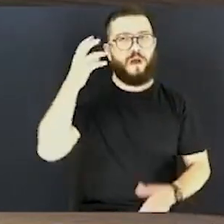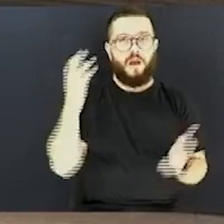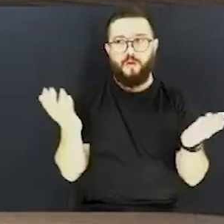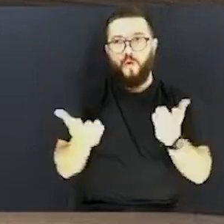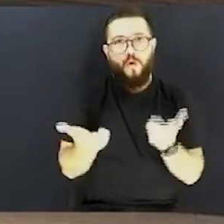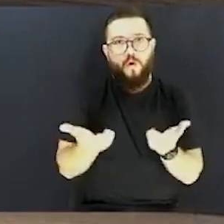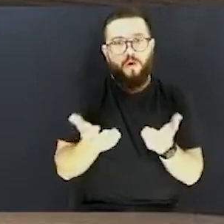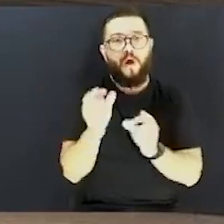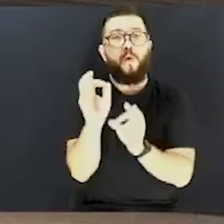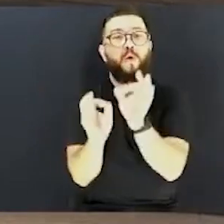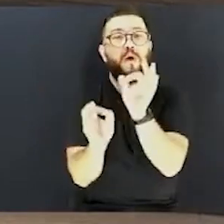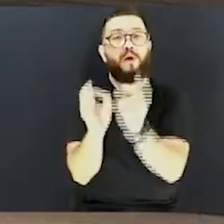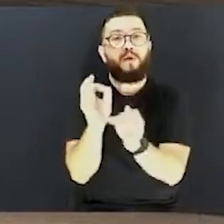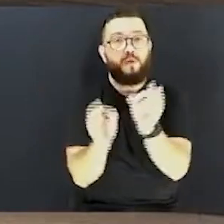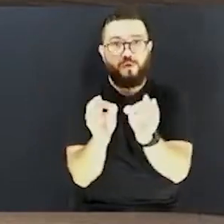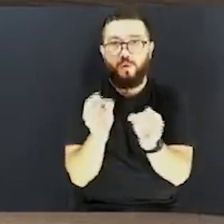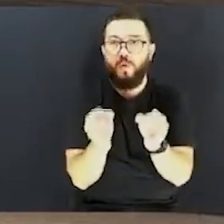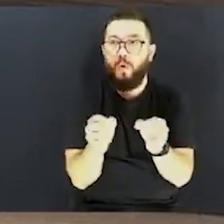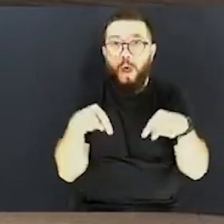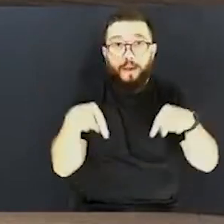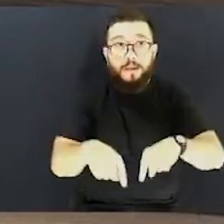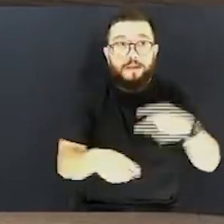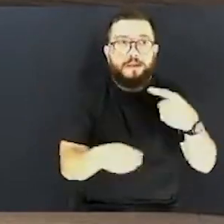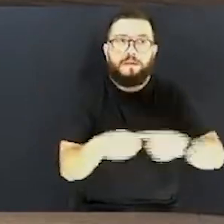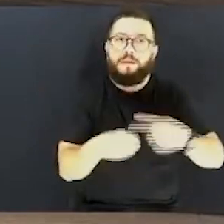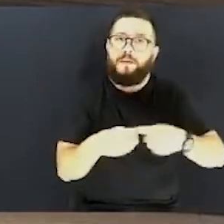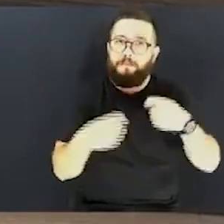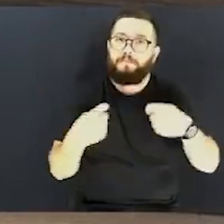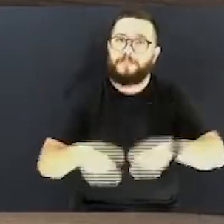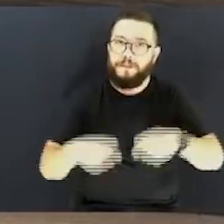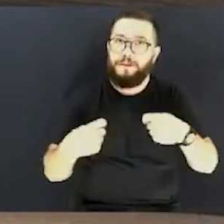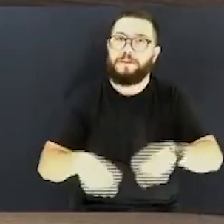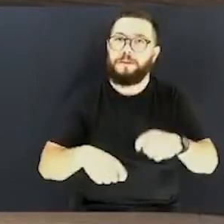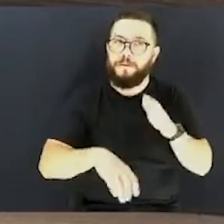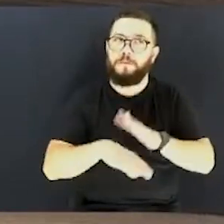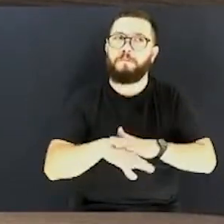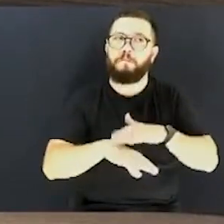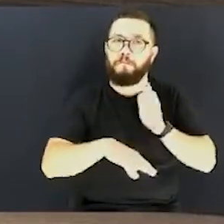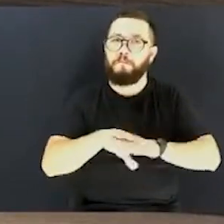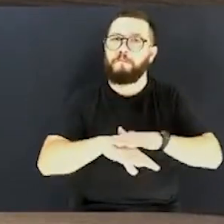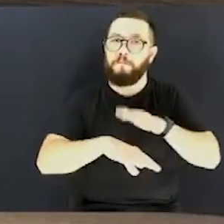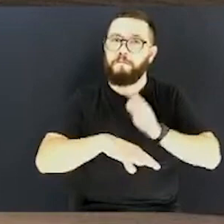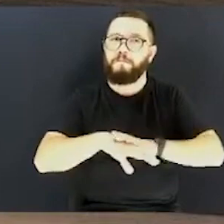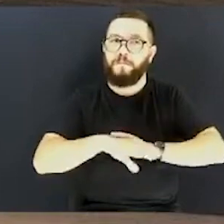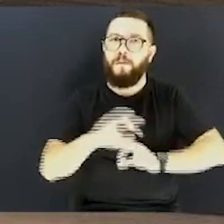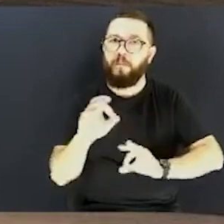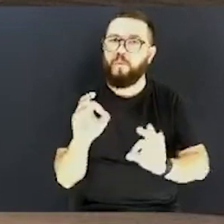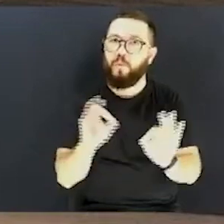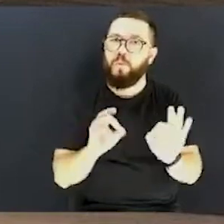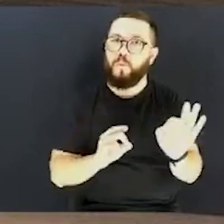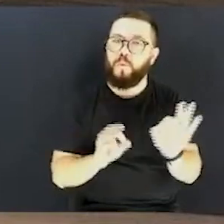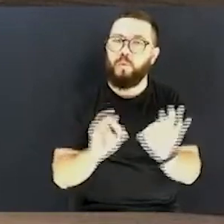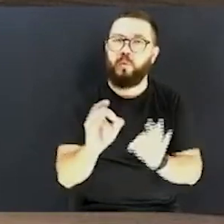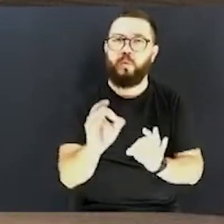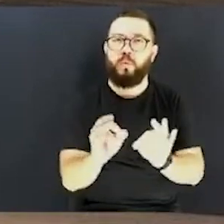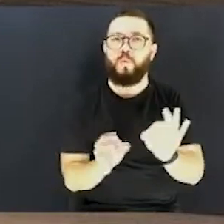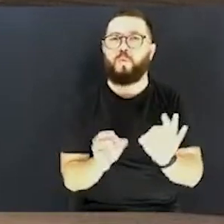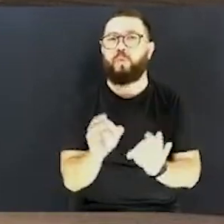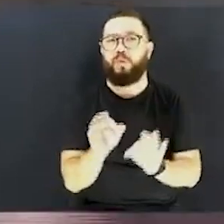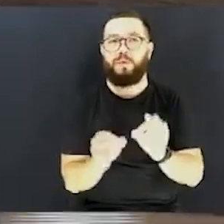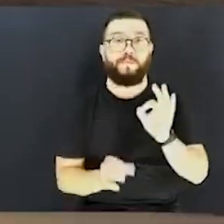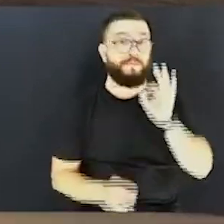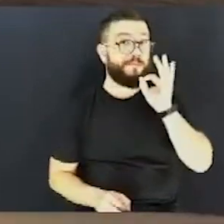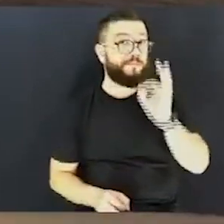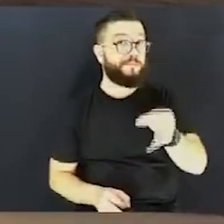no município, né? Então, já é uma lei federal que já está sendo implementada nos municípios, né? Então, é, digamos, um início